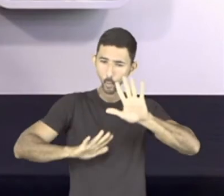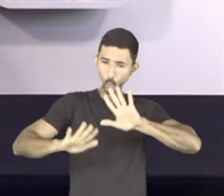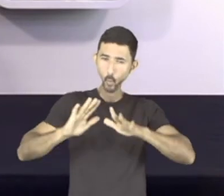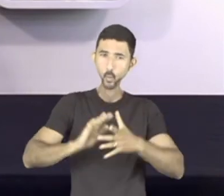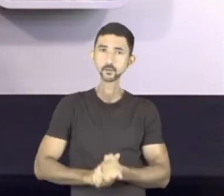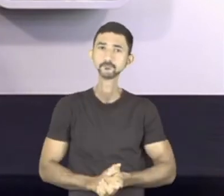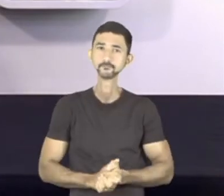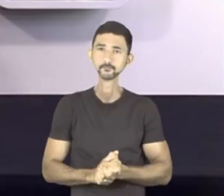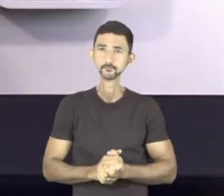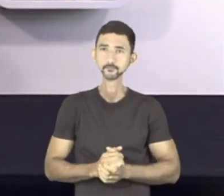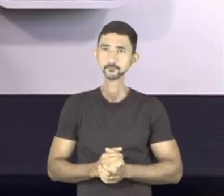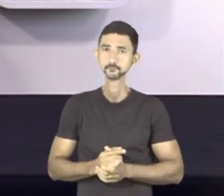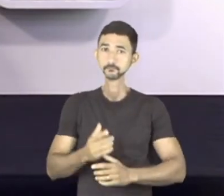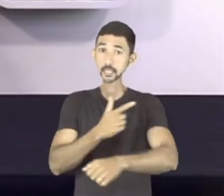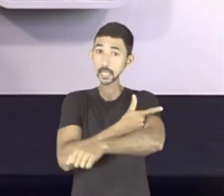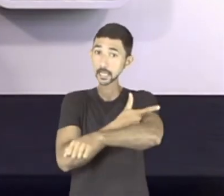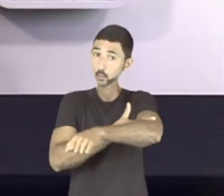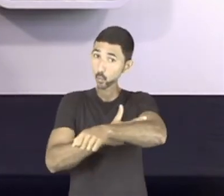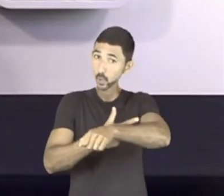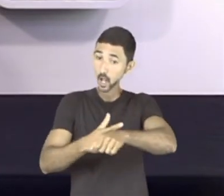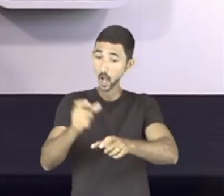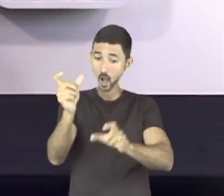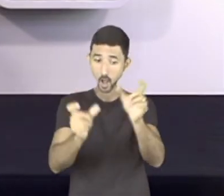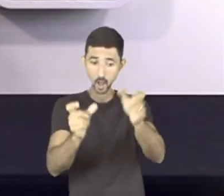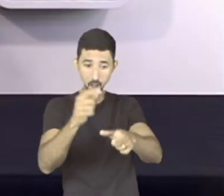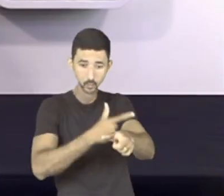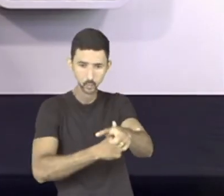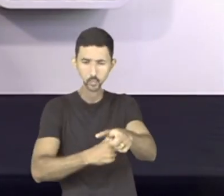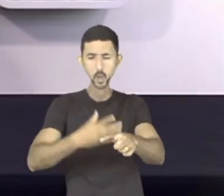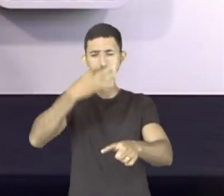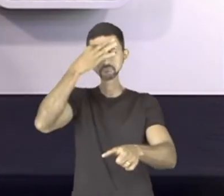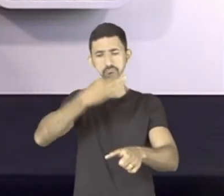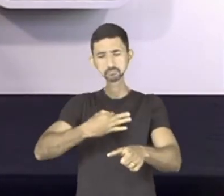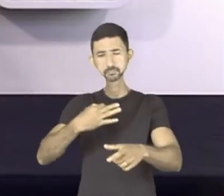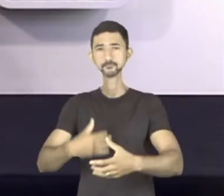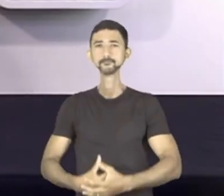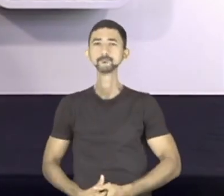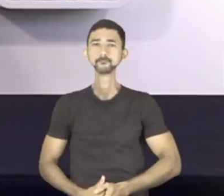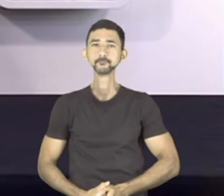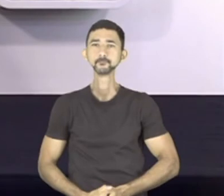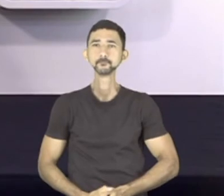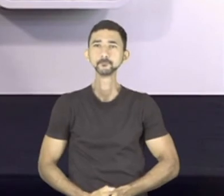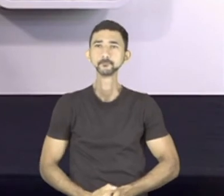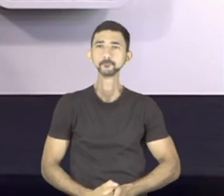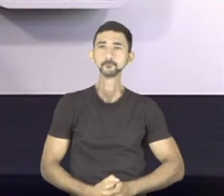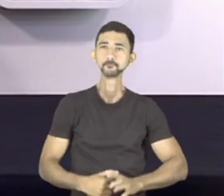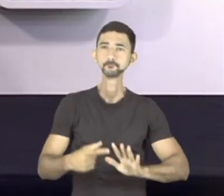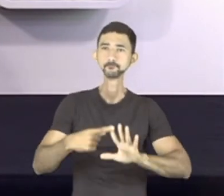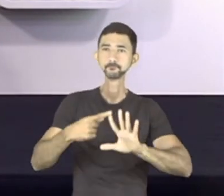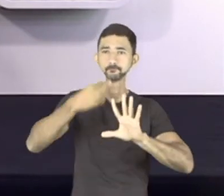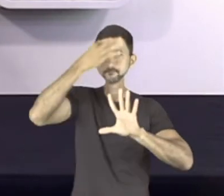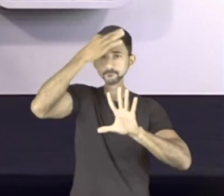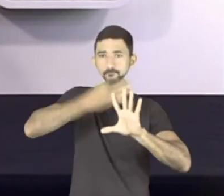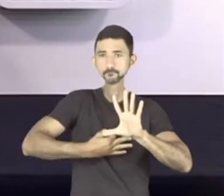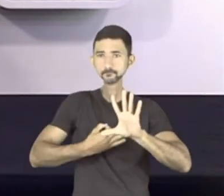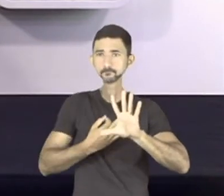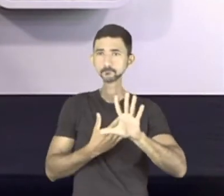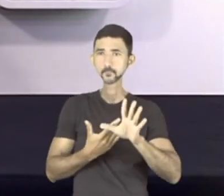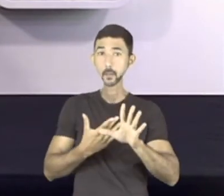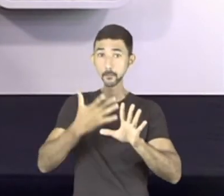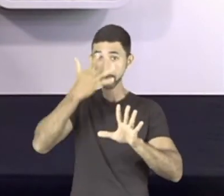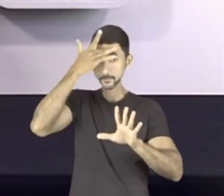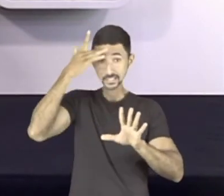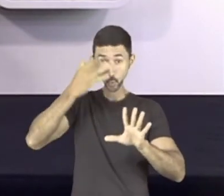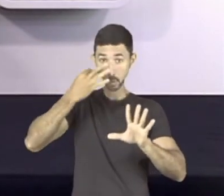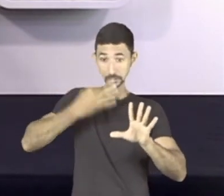Cortesia, que é você ser educado com as pessoas, você ser cortês. A integridade, ou seja, você ser uma